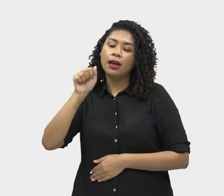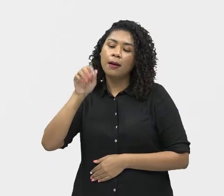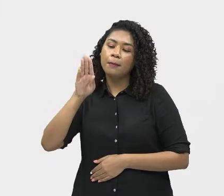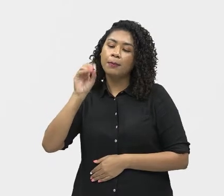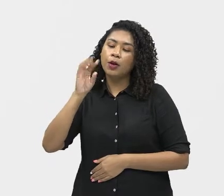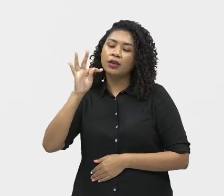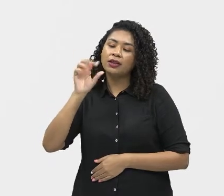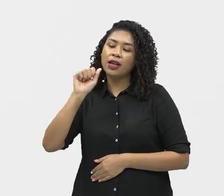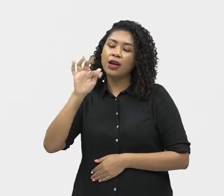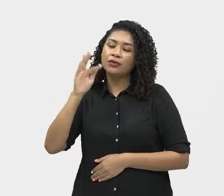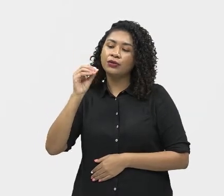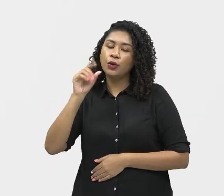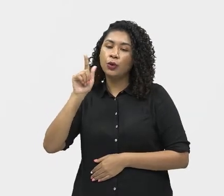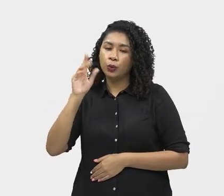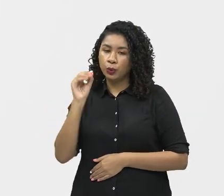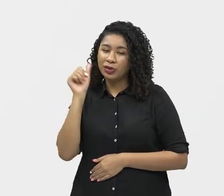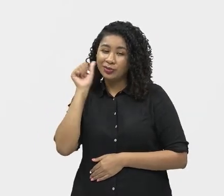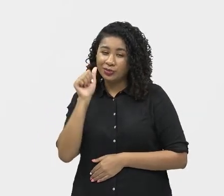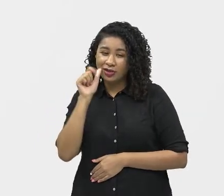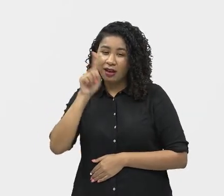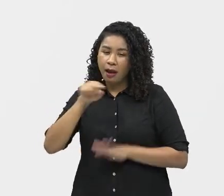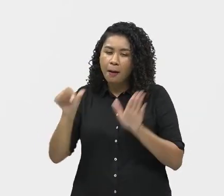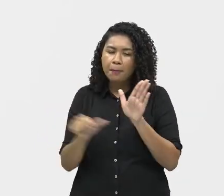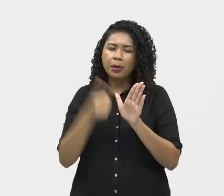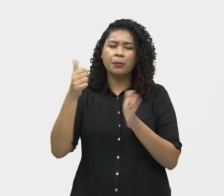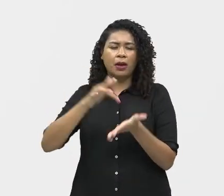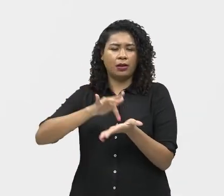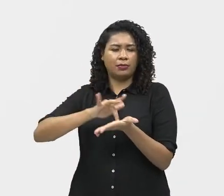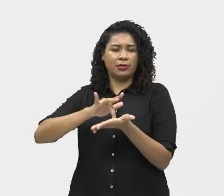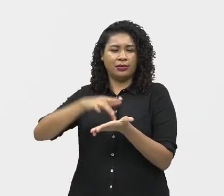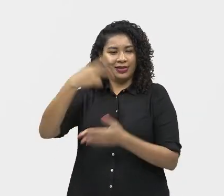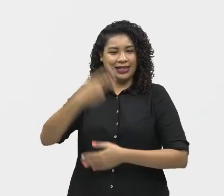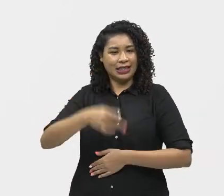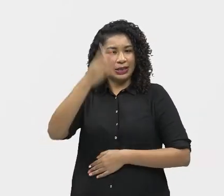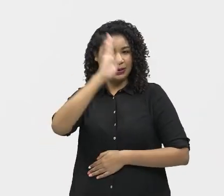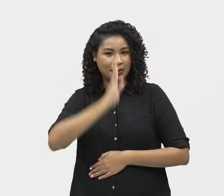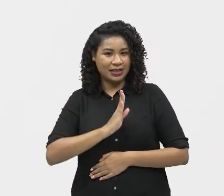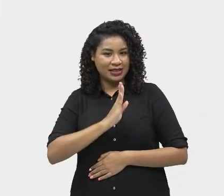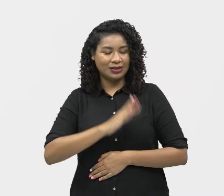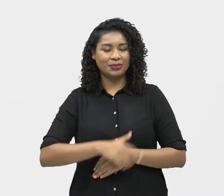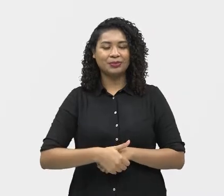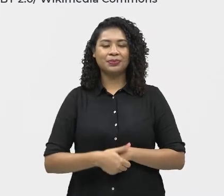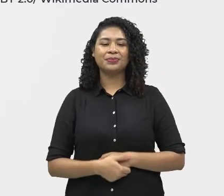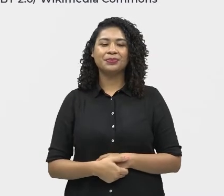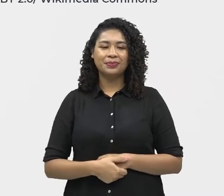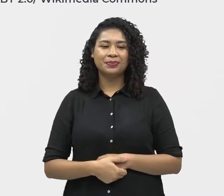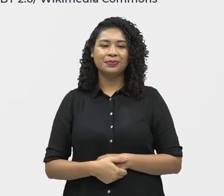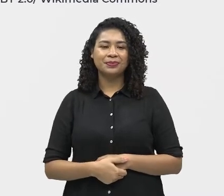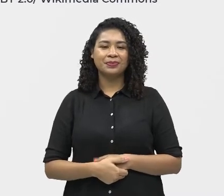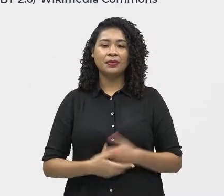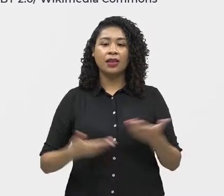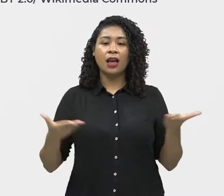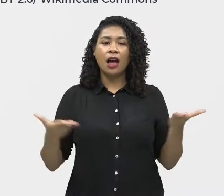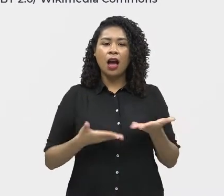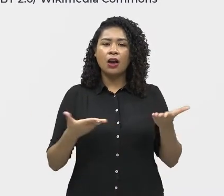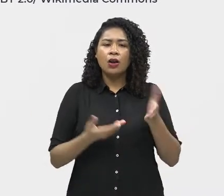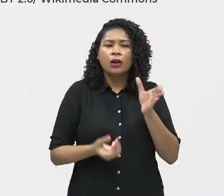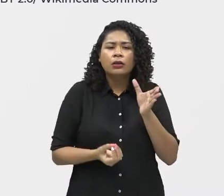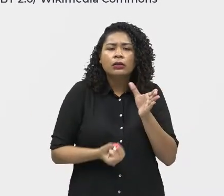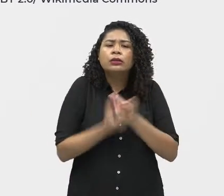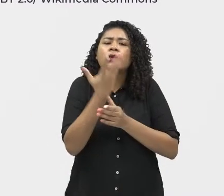muito esse estilo de dança clássico erudito, que é o balé clássico. Bem, vamos ver as origens